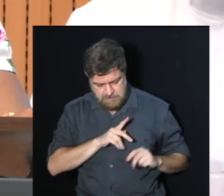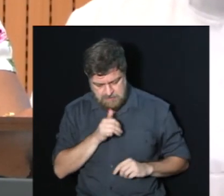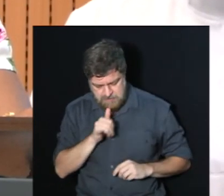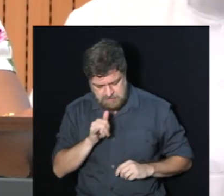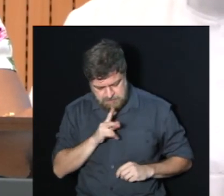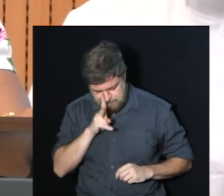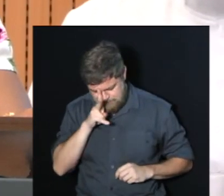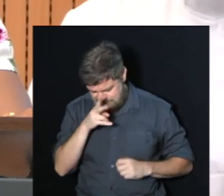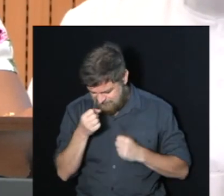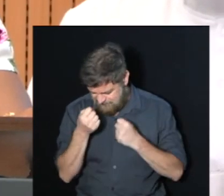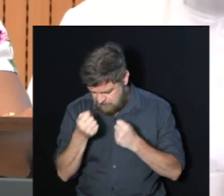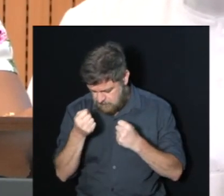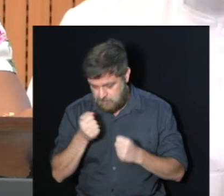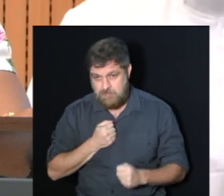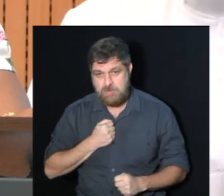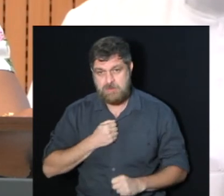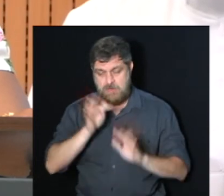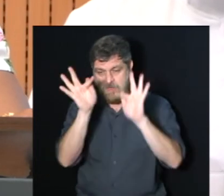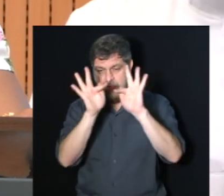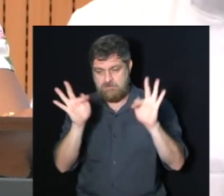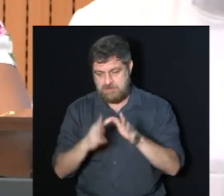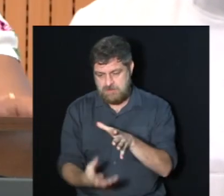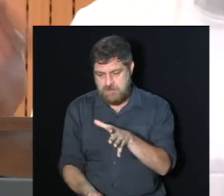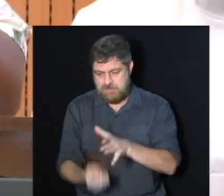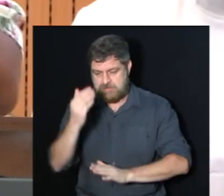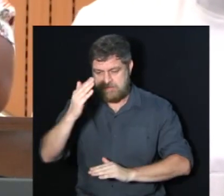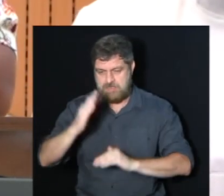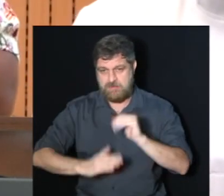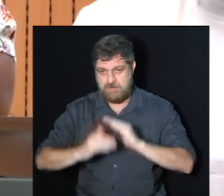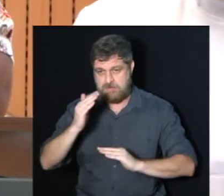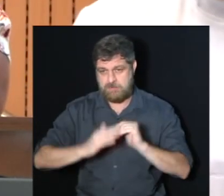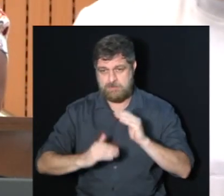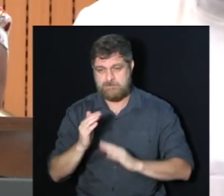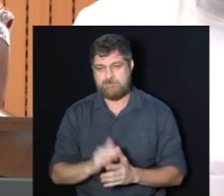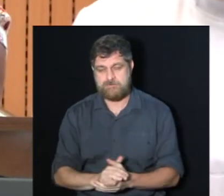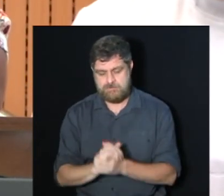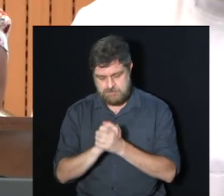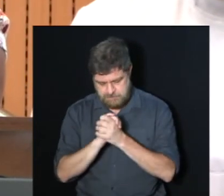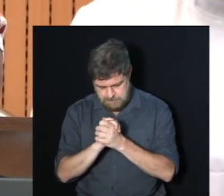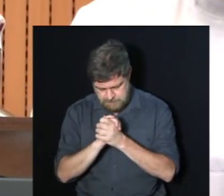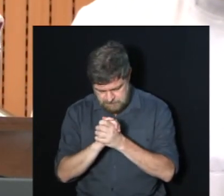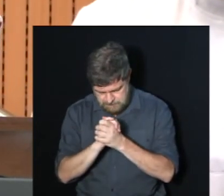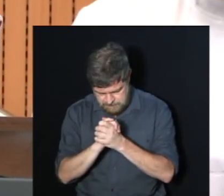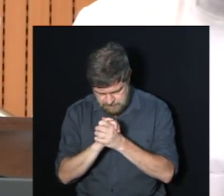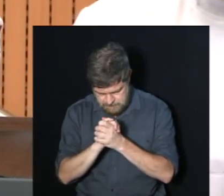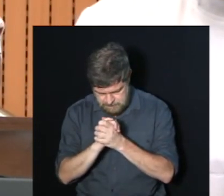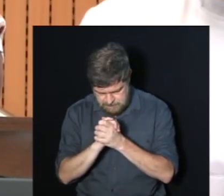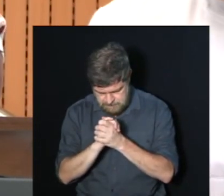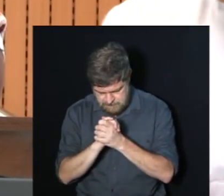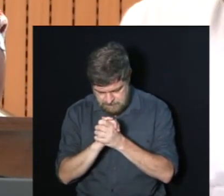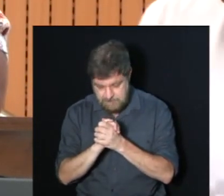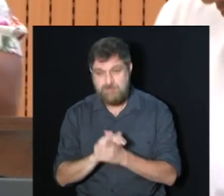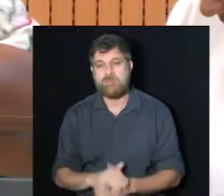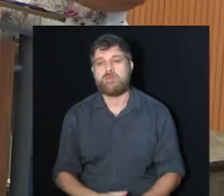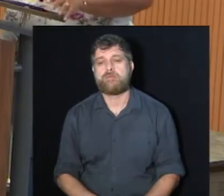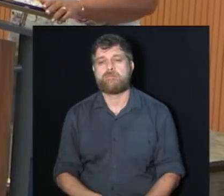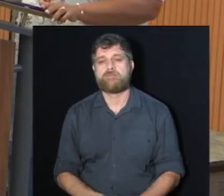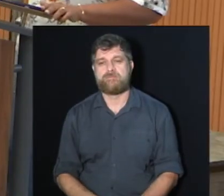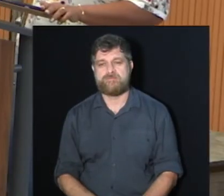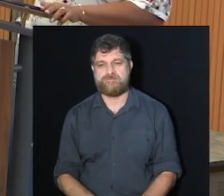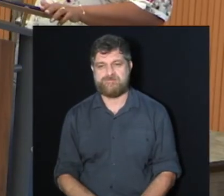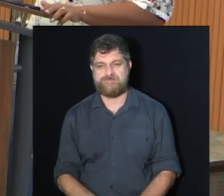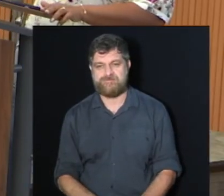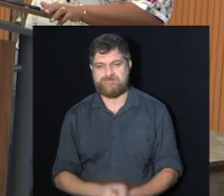positivas e concretizadoras da felicidade. Aranauã, Saravá, Axé.